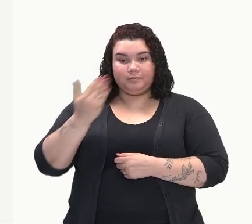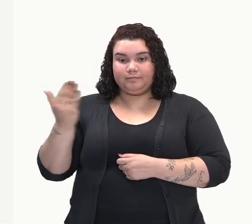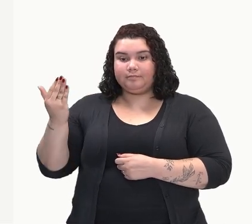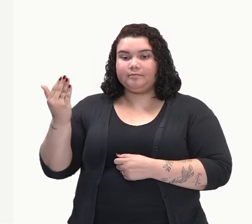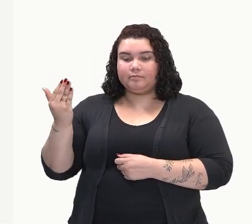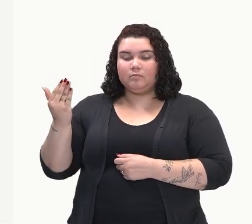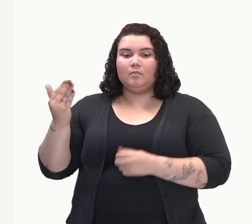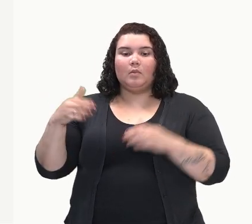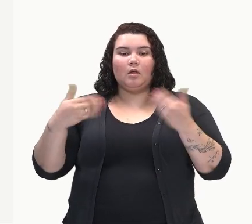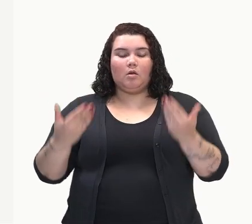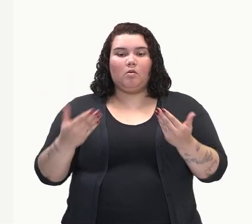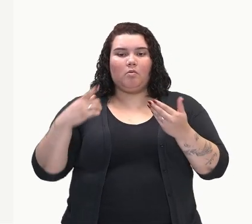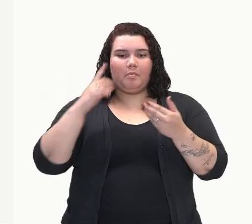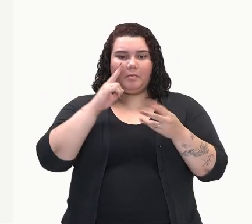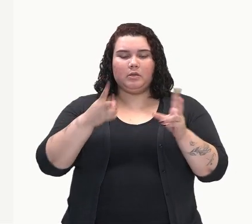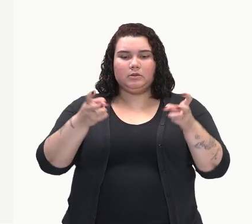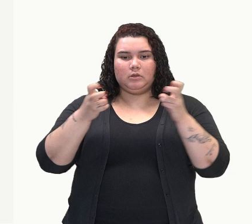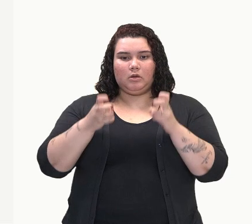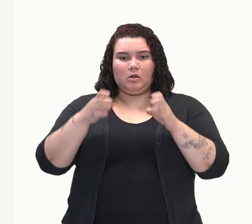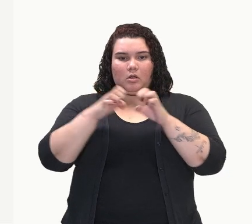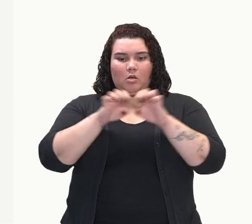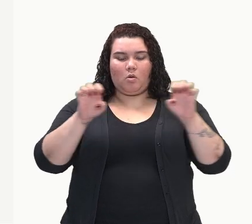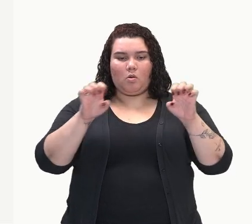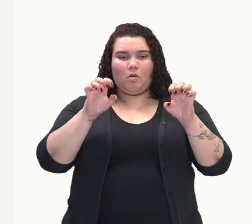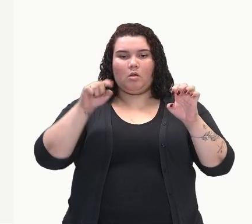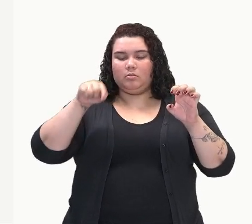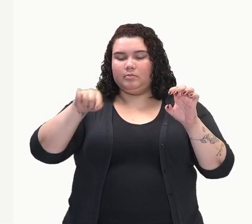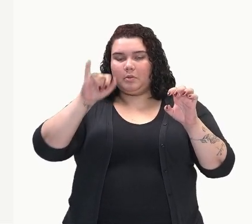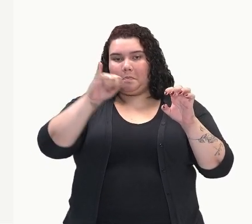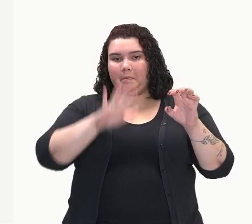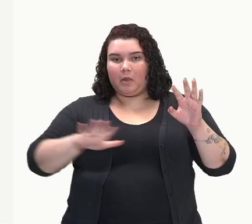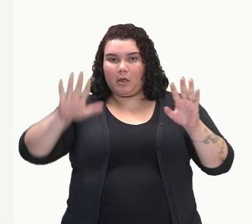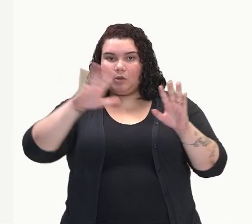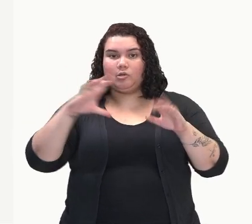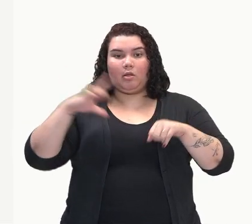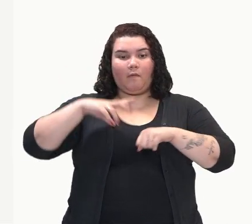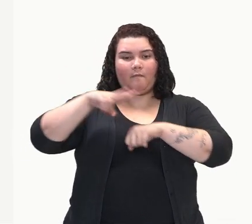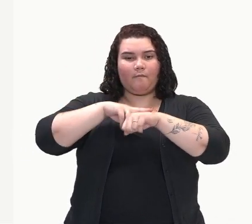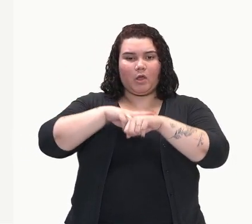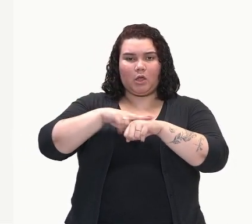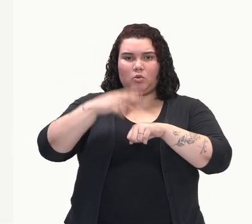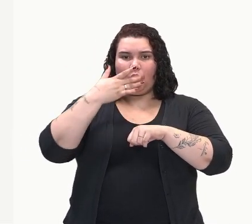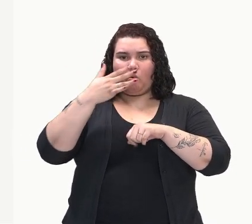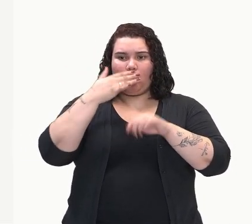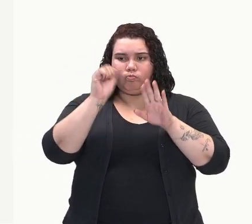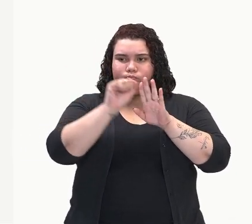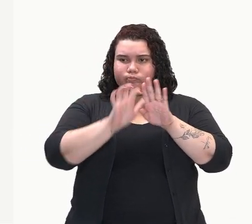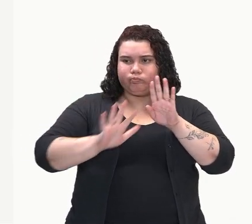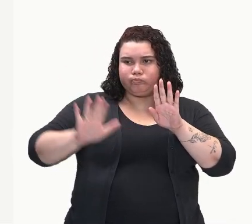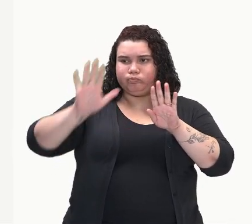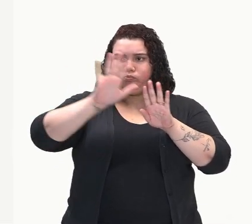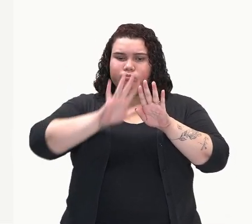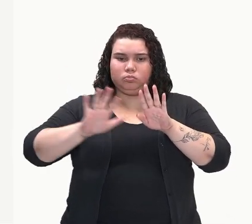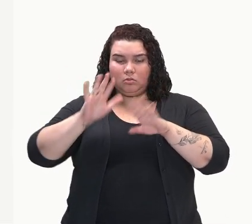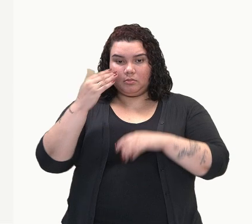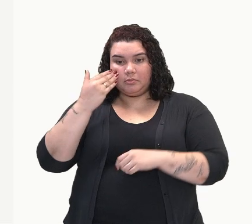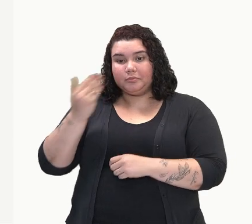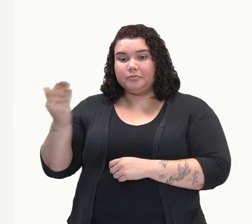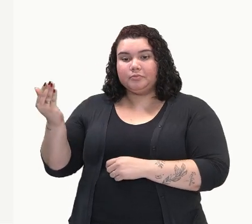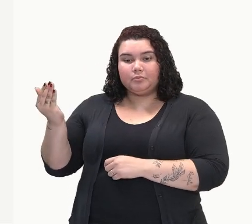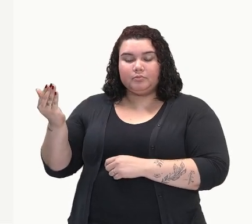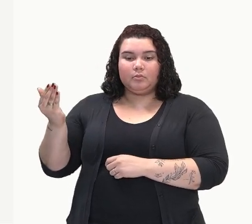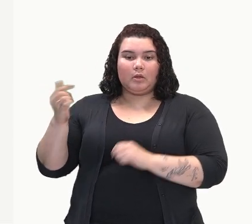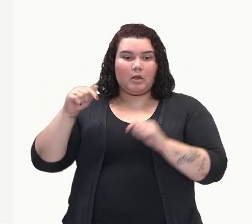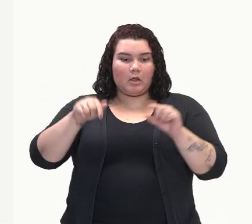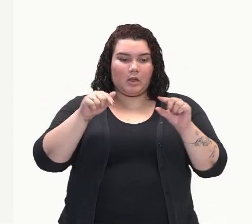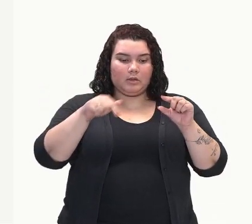essa parte que você está vendo aqui toda de verde, né? Que eu vou pintar aqui de vermelho também, ó. Vou achuriar de vermelho. Essa